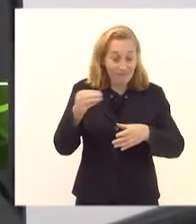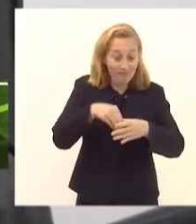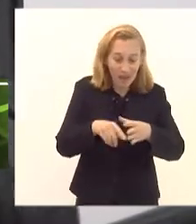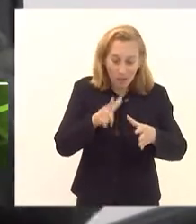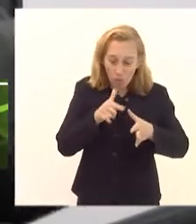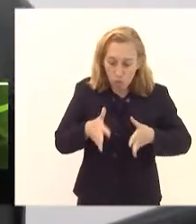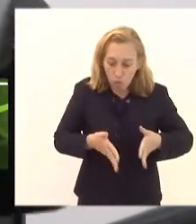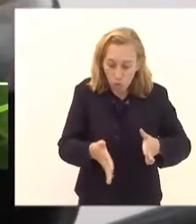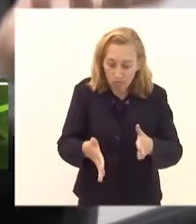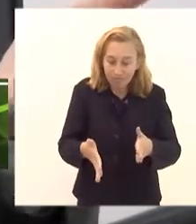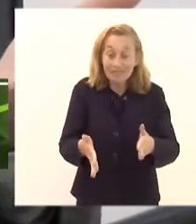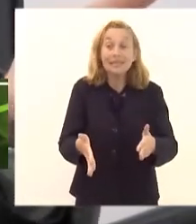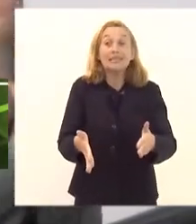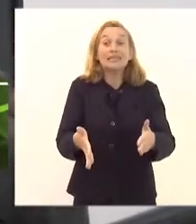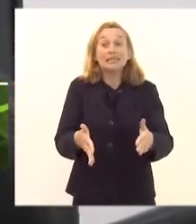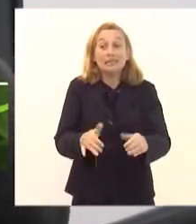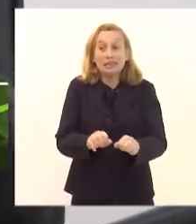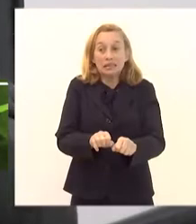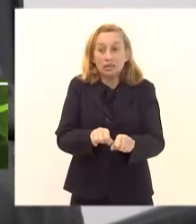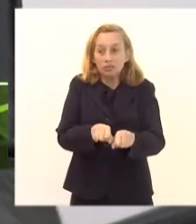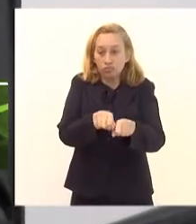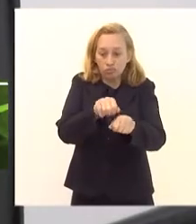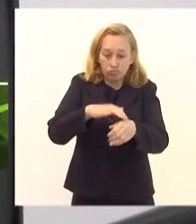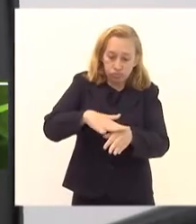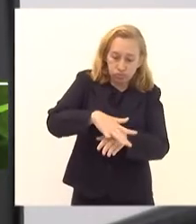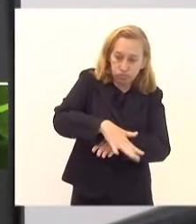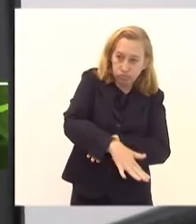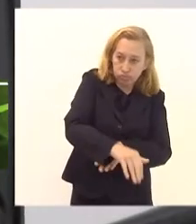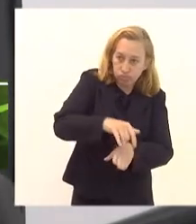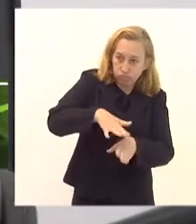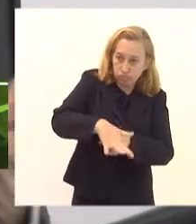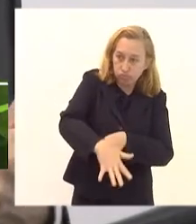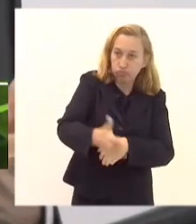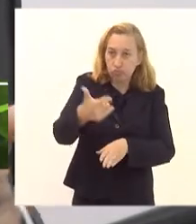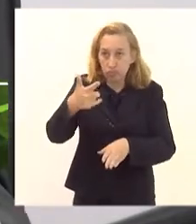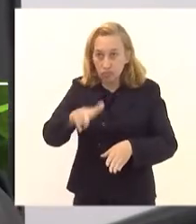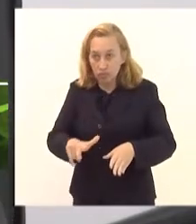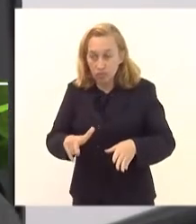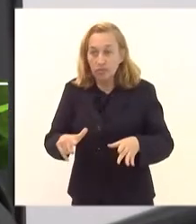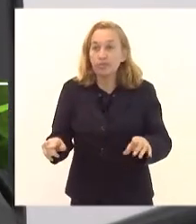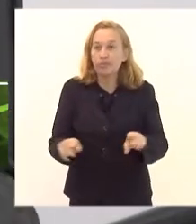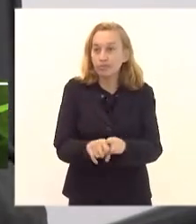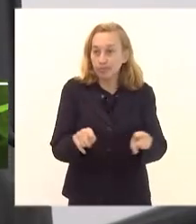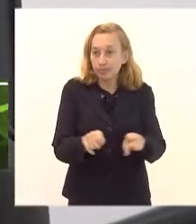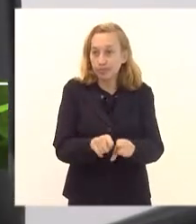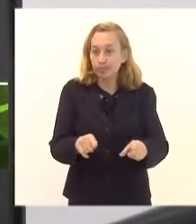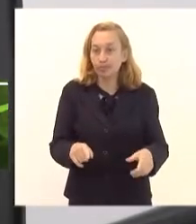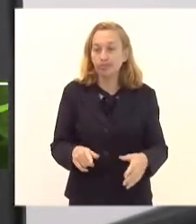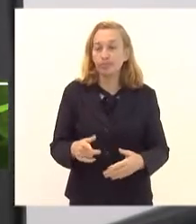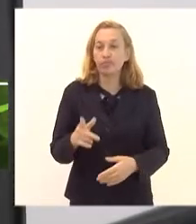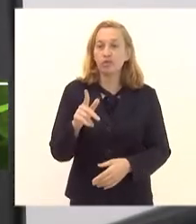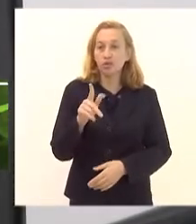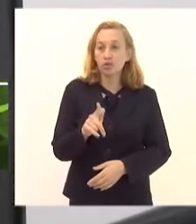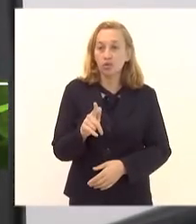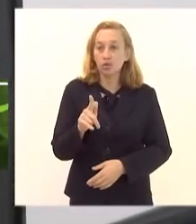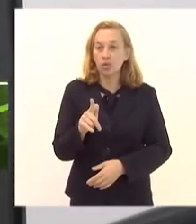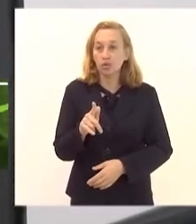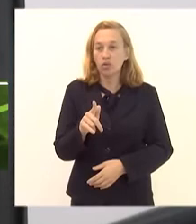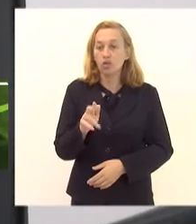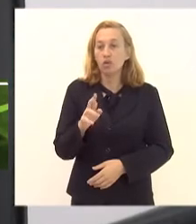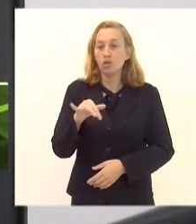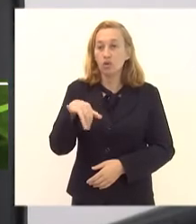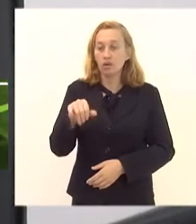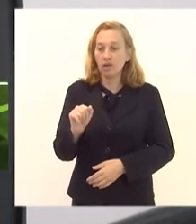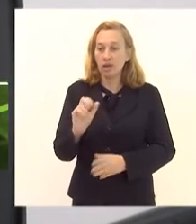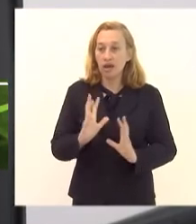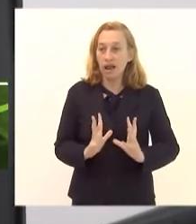Né? Uhum. Então, vai tudo extravasar da mesma forma. Além do mais, tem a questão crônica da